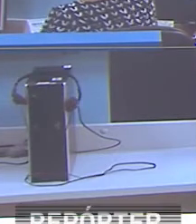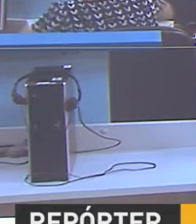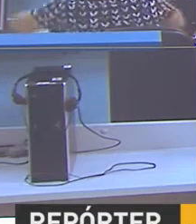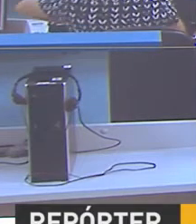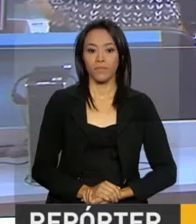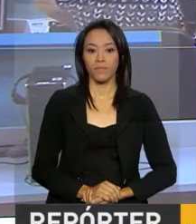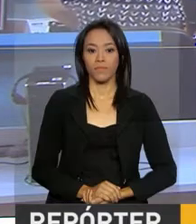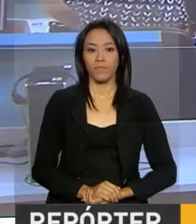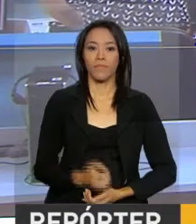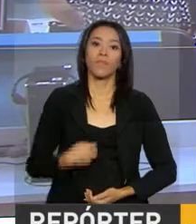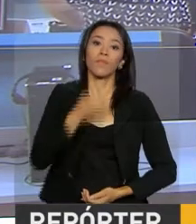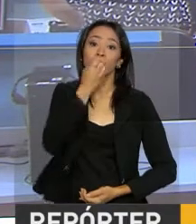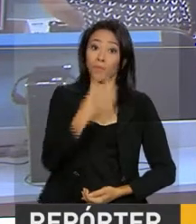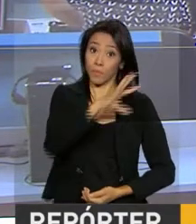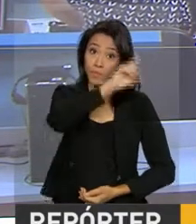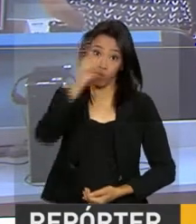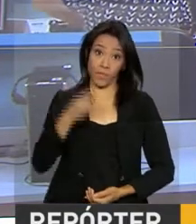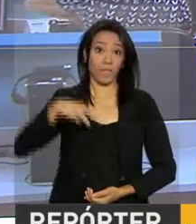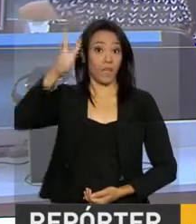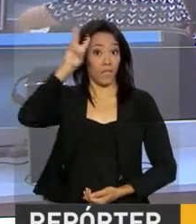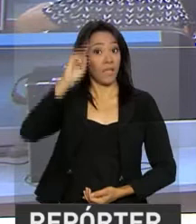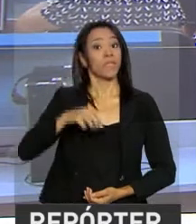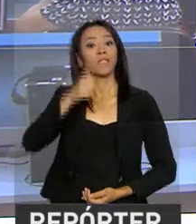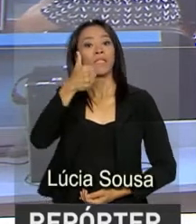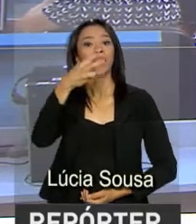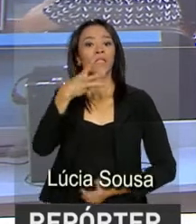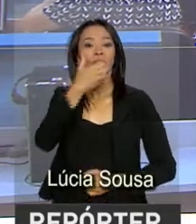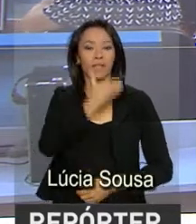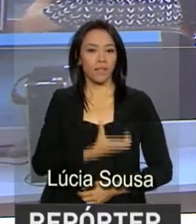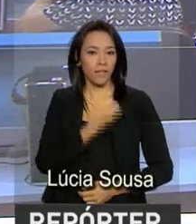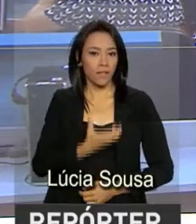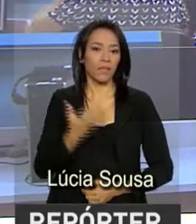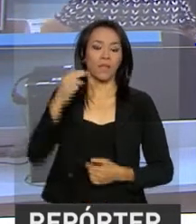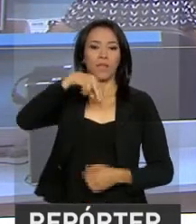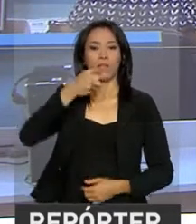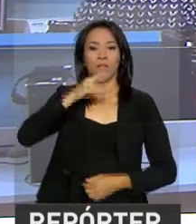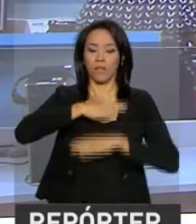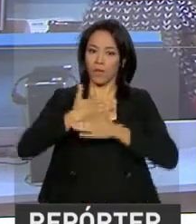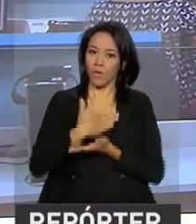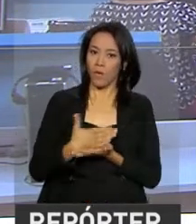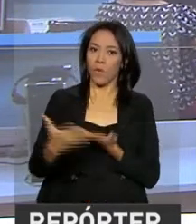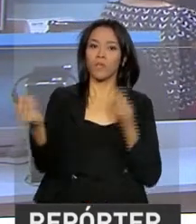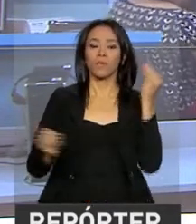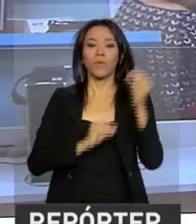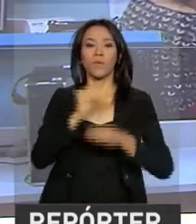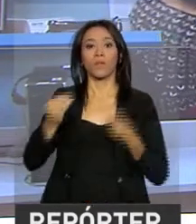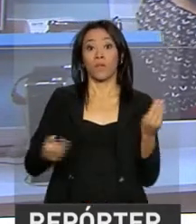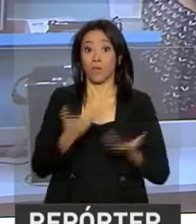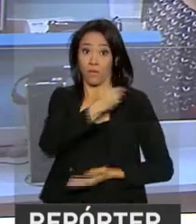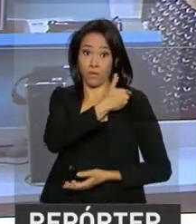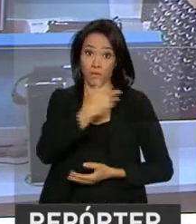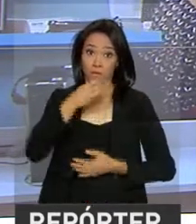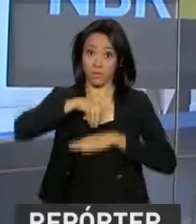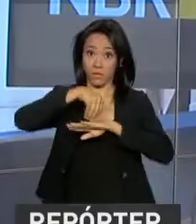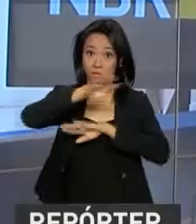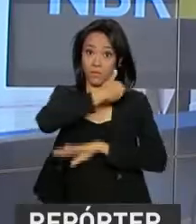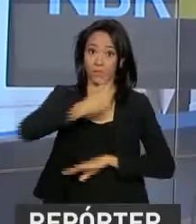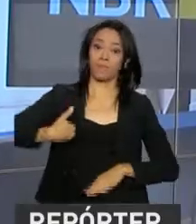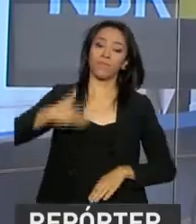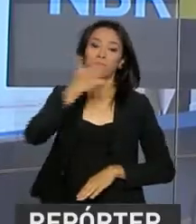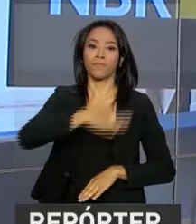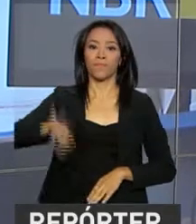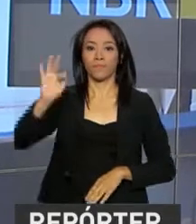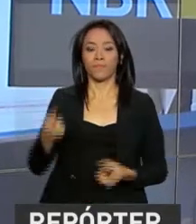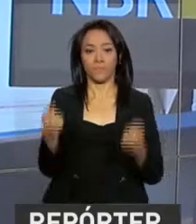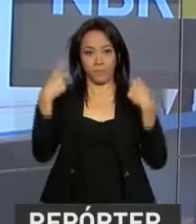Olá, bom dia. Terça-feira, 13 de dezembro. O repórter NBR começa agora com as notícias do governo federal. O